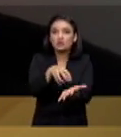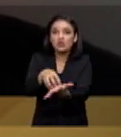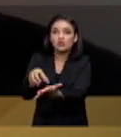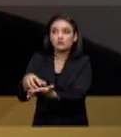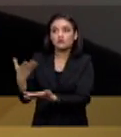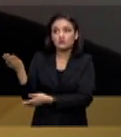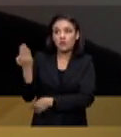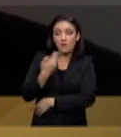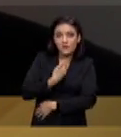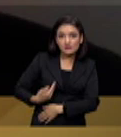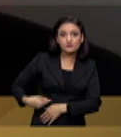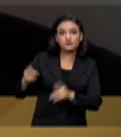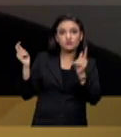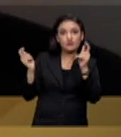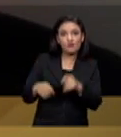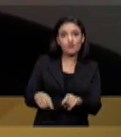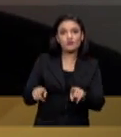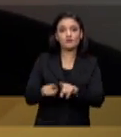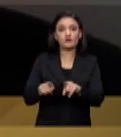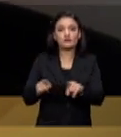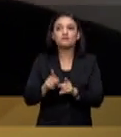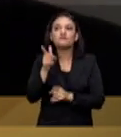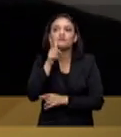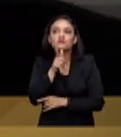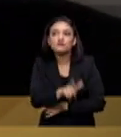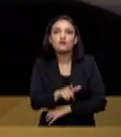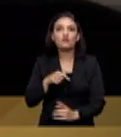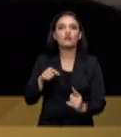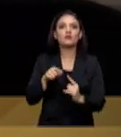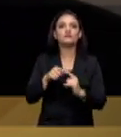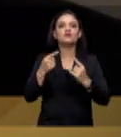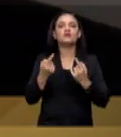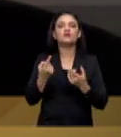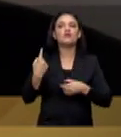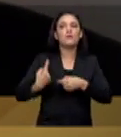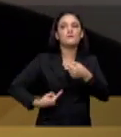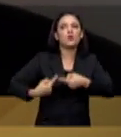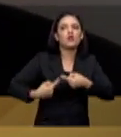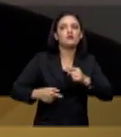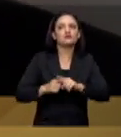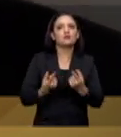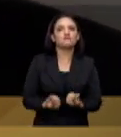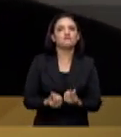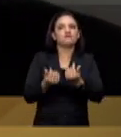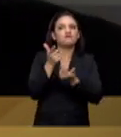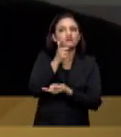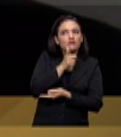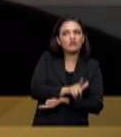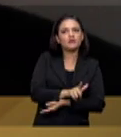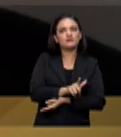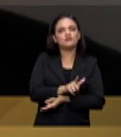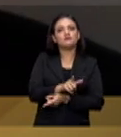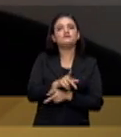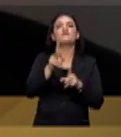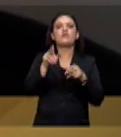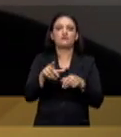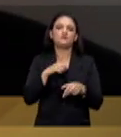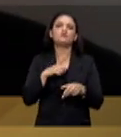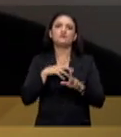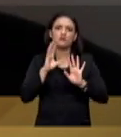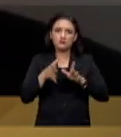era possível o alcance dos objetivos políticos e financeiros espúrios, conforme narra a